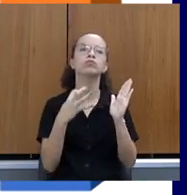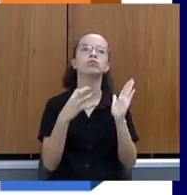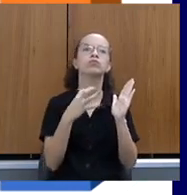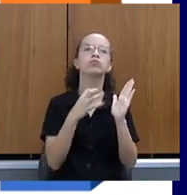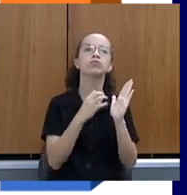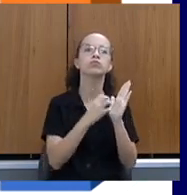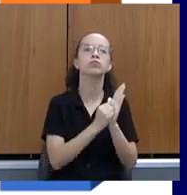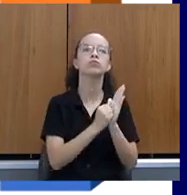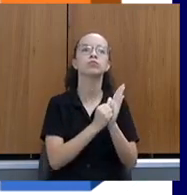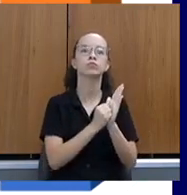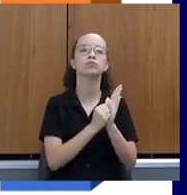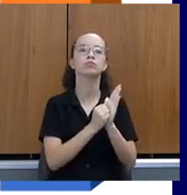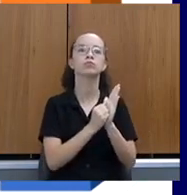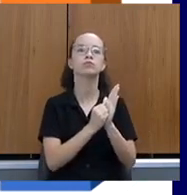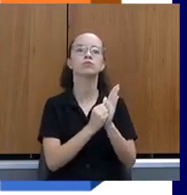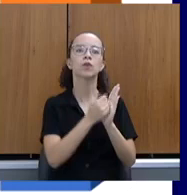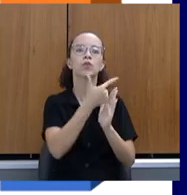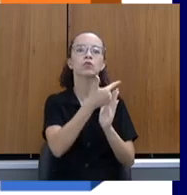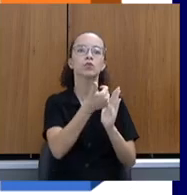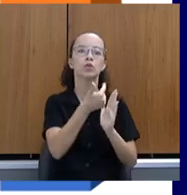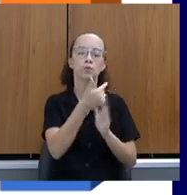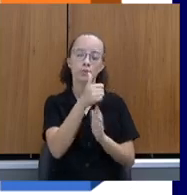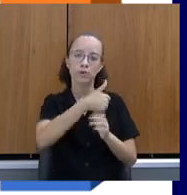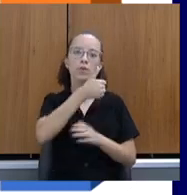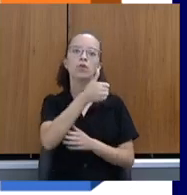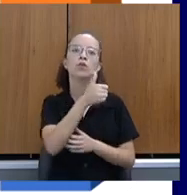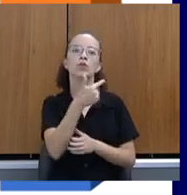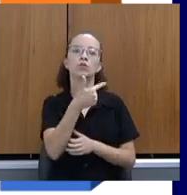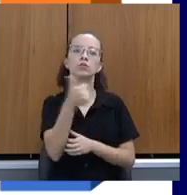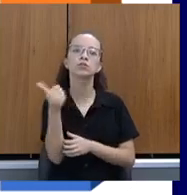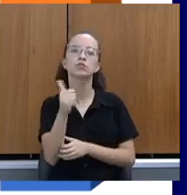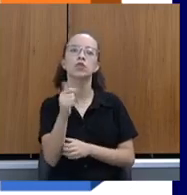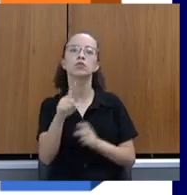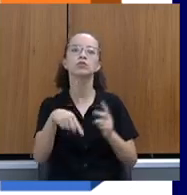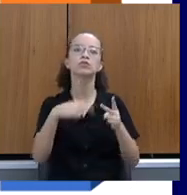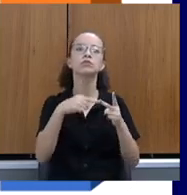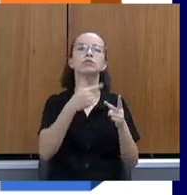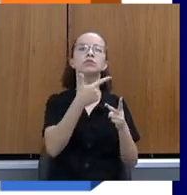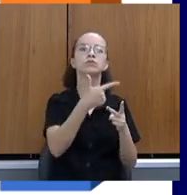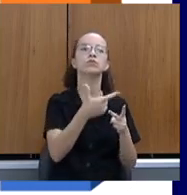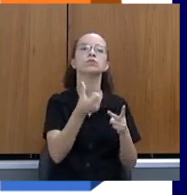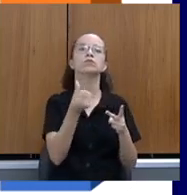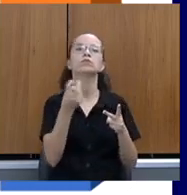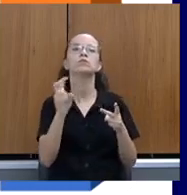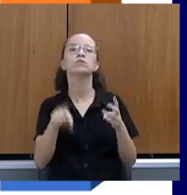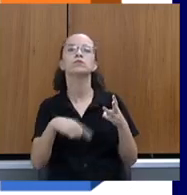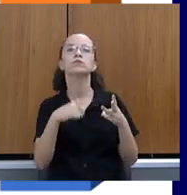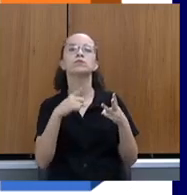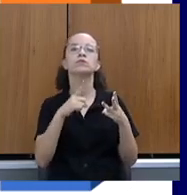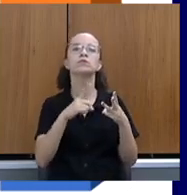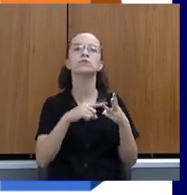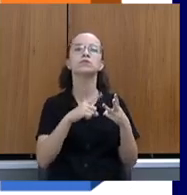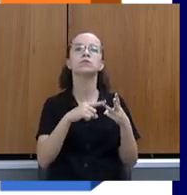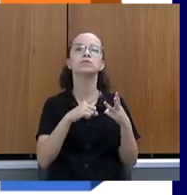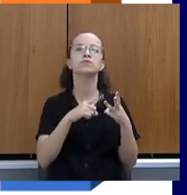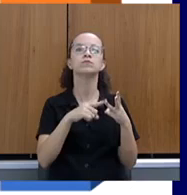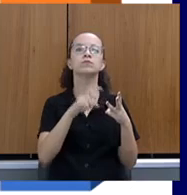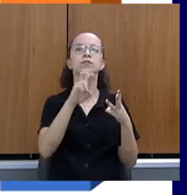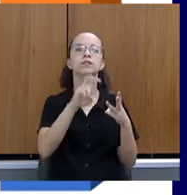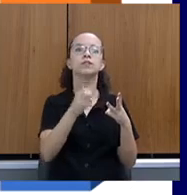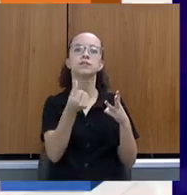265 aprovados em 2022 chegamos a 794 inscritos e